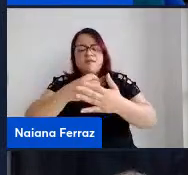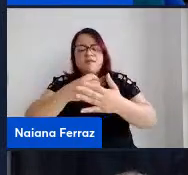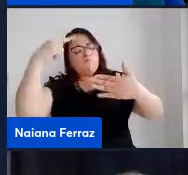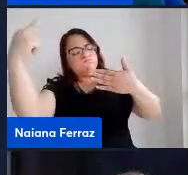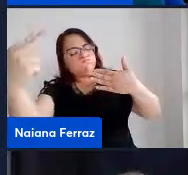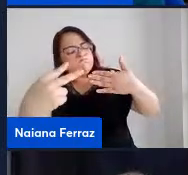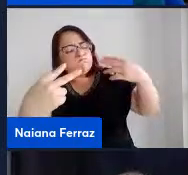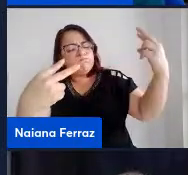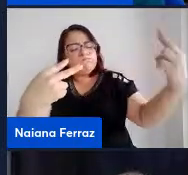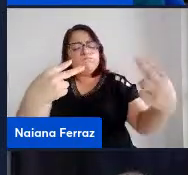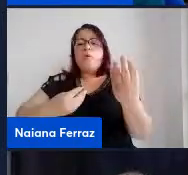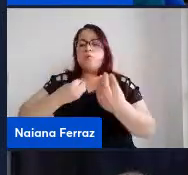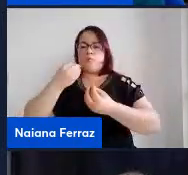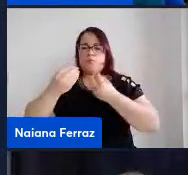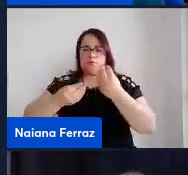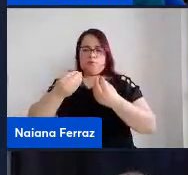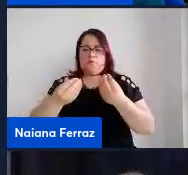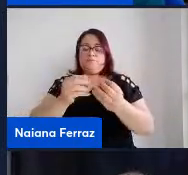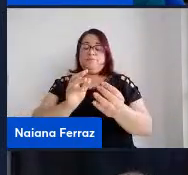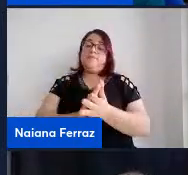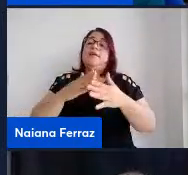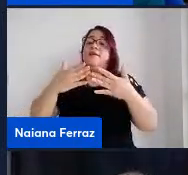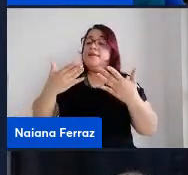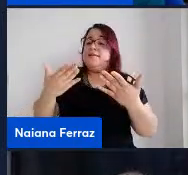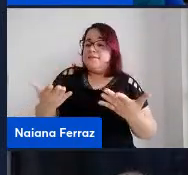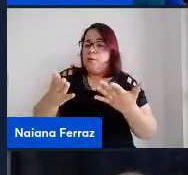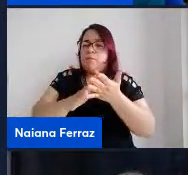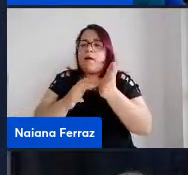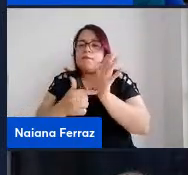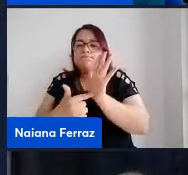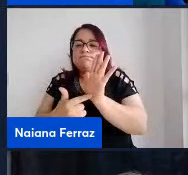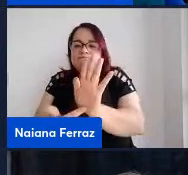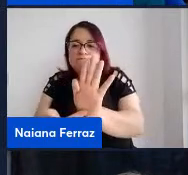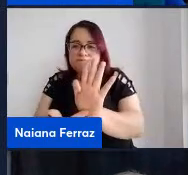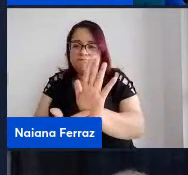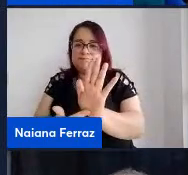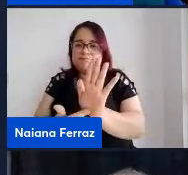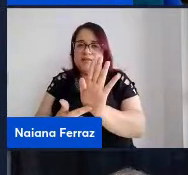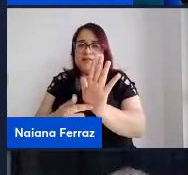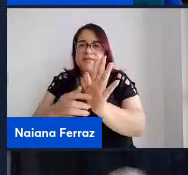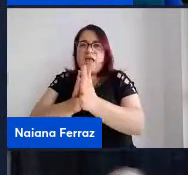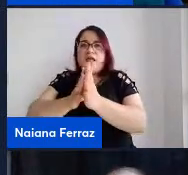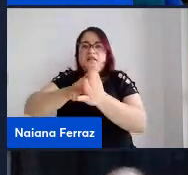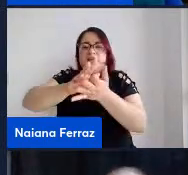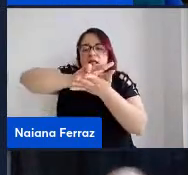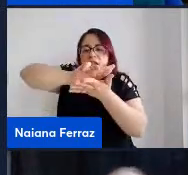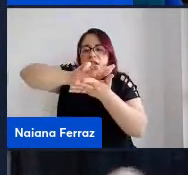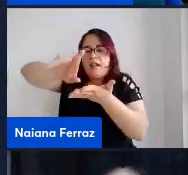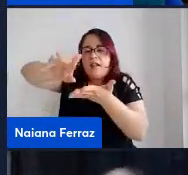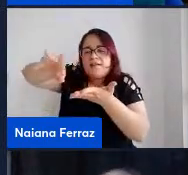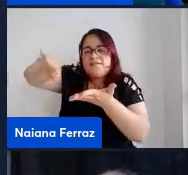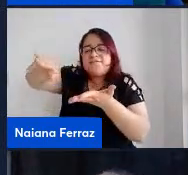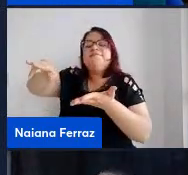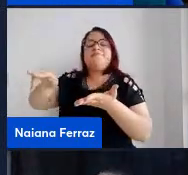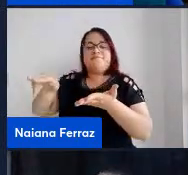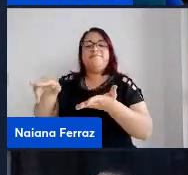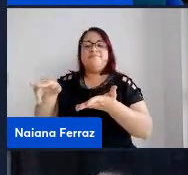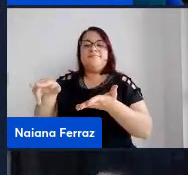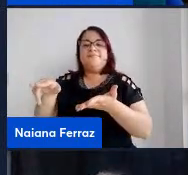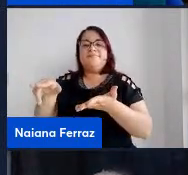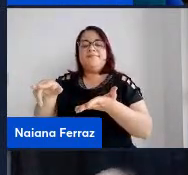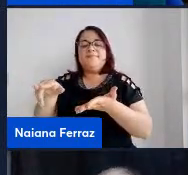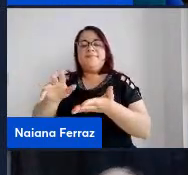Então, para isso, para demonstração dessa diversidade, eu olhei os currículos